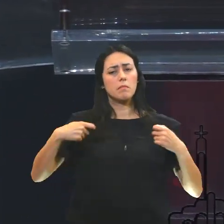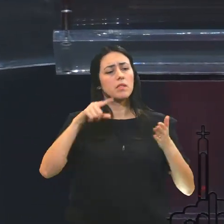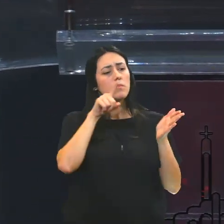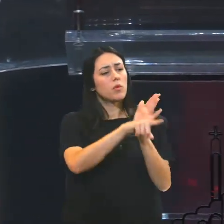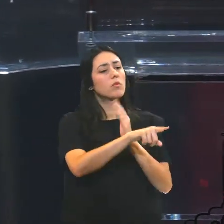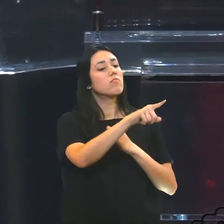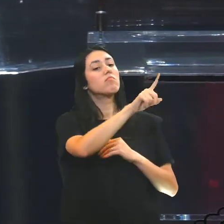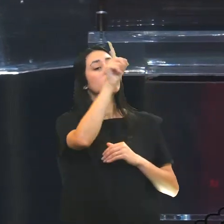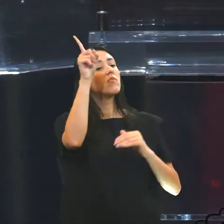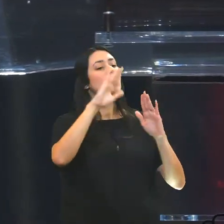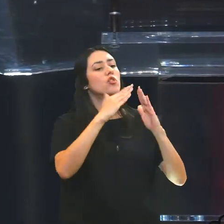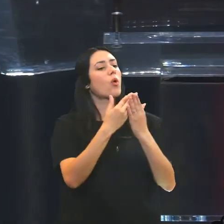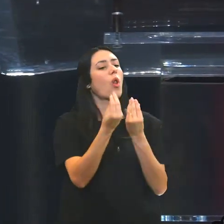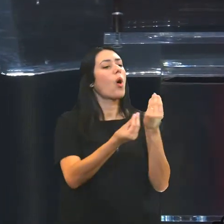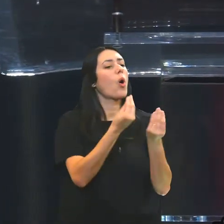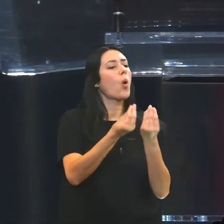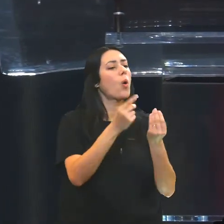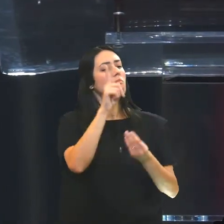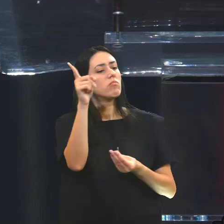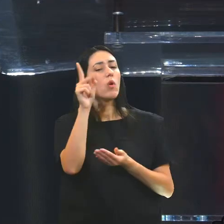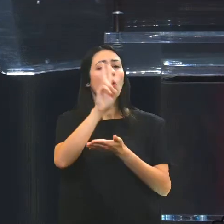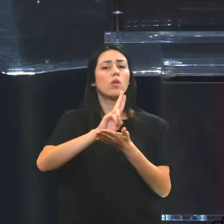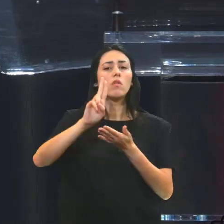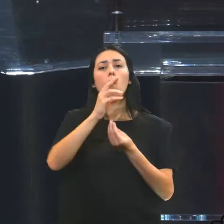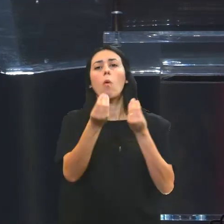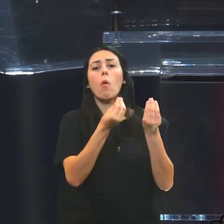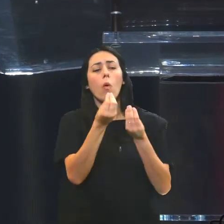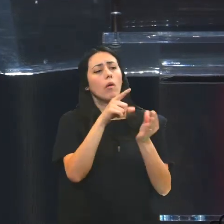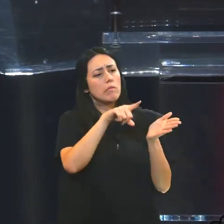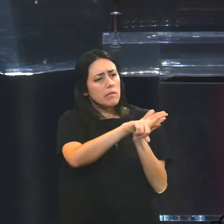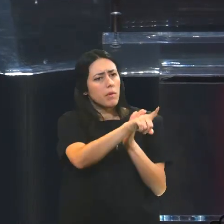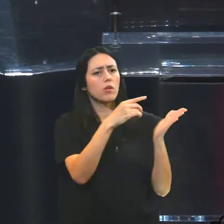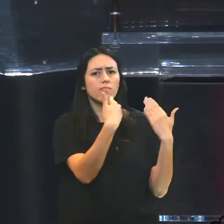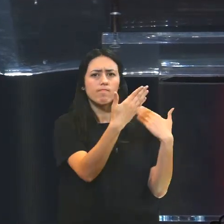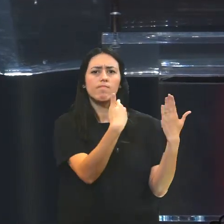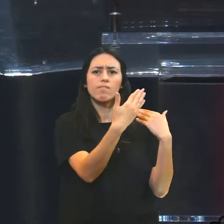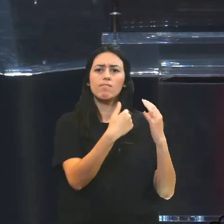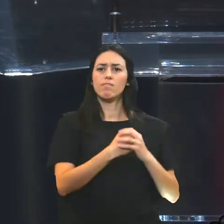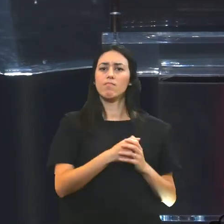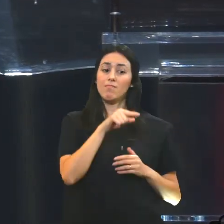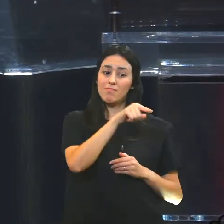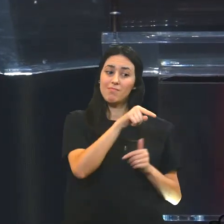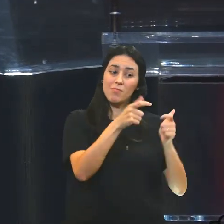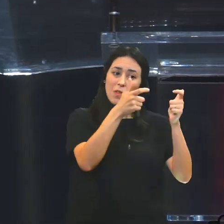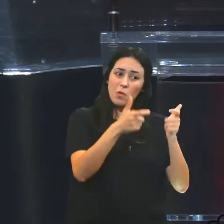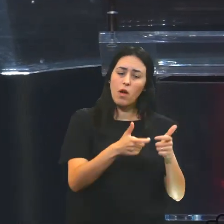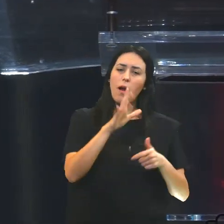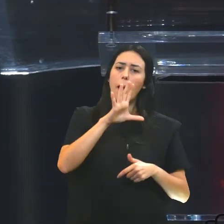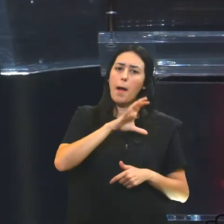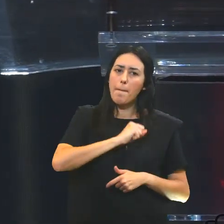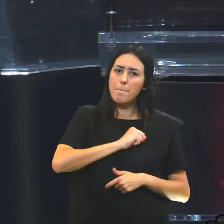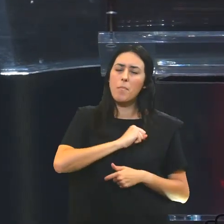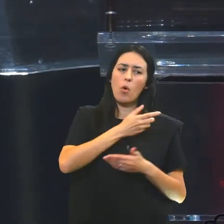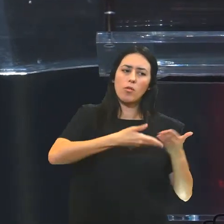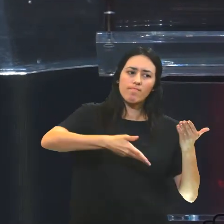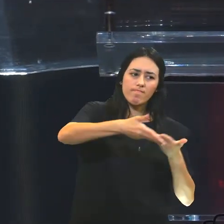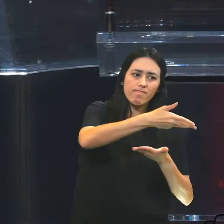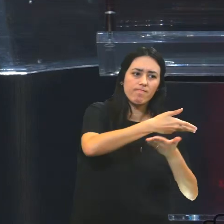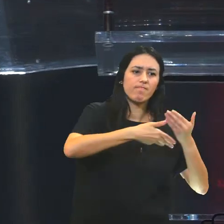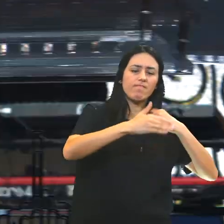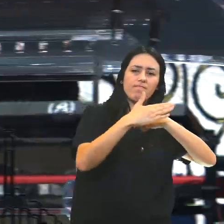escola, como é que está na universidade. E nesse ambiente caloroso de amor, de fraternidade, a gente